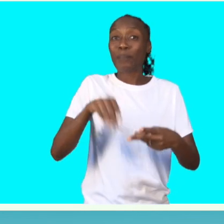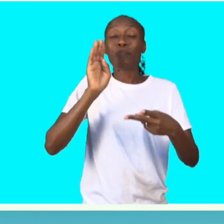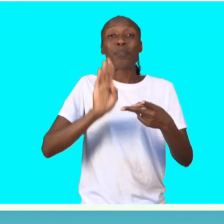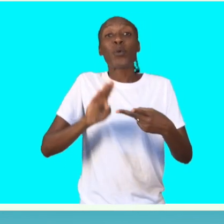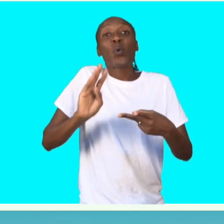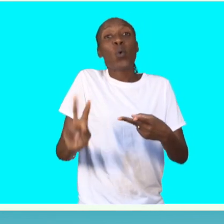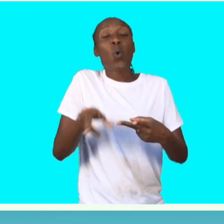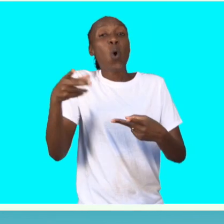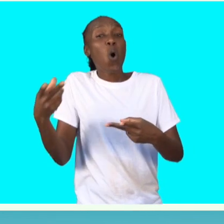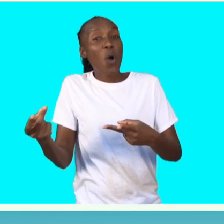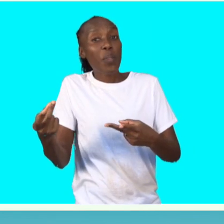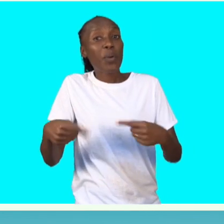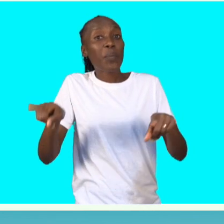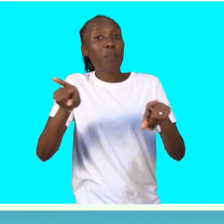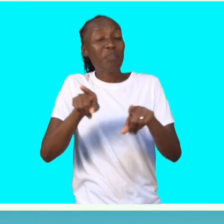essa da parte